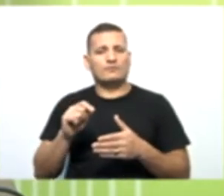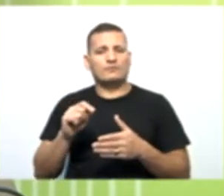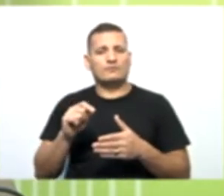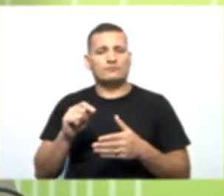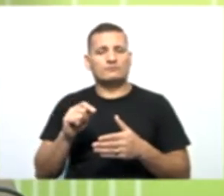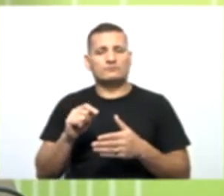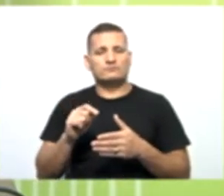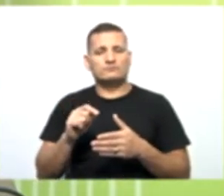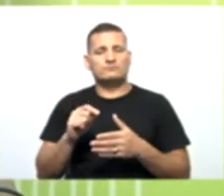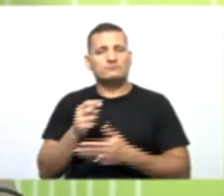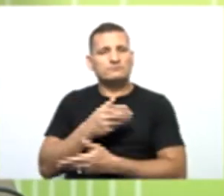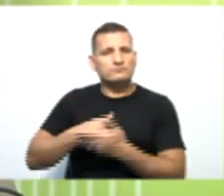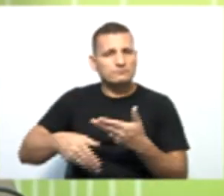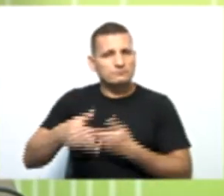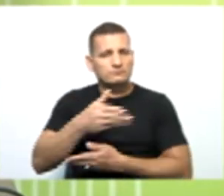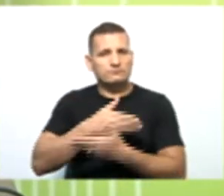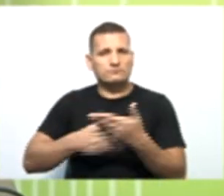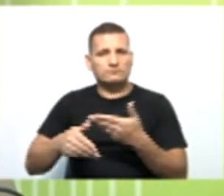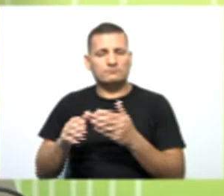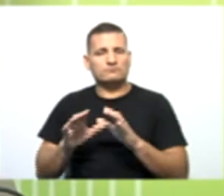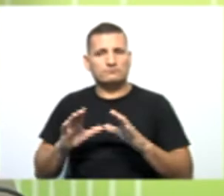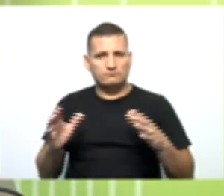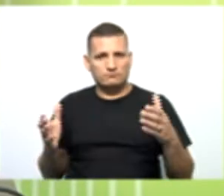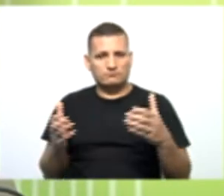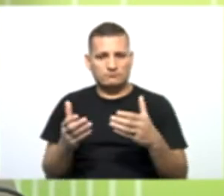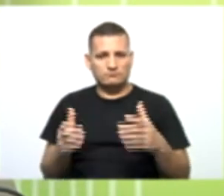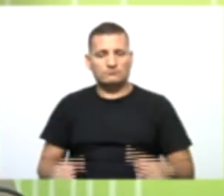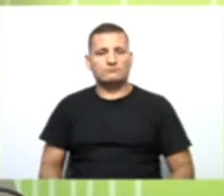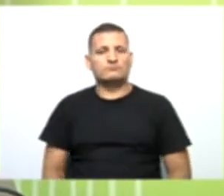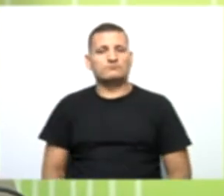meio dessa interação na coletividade.